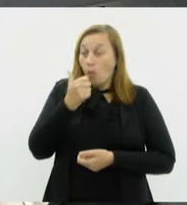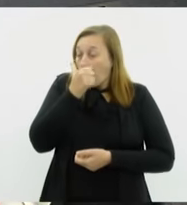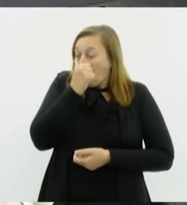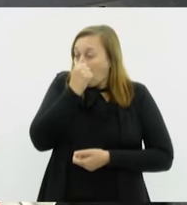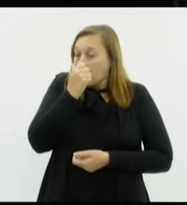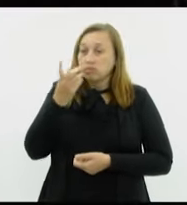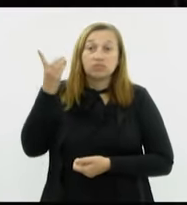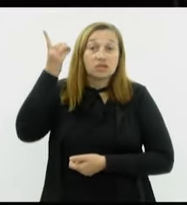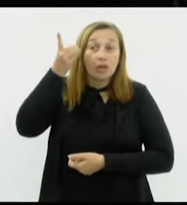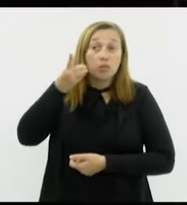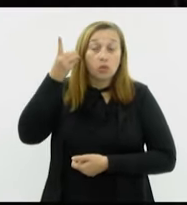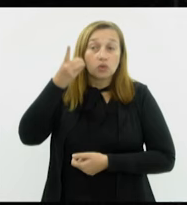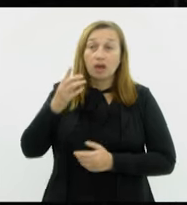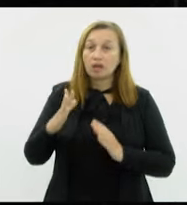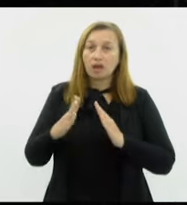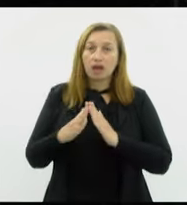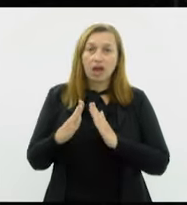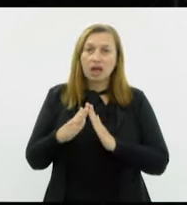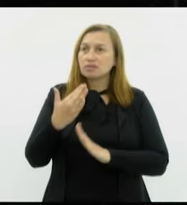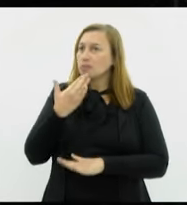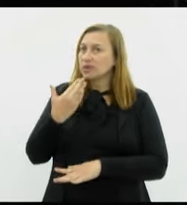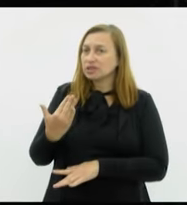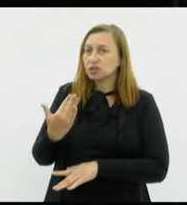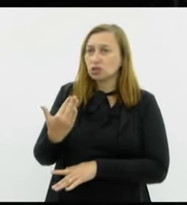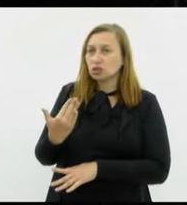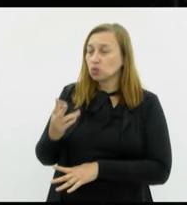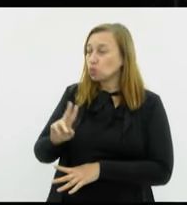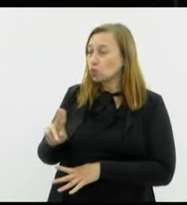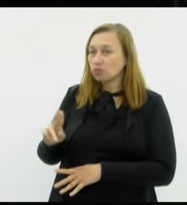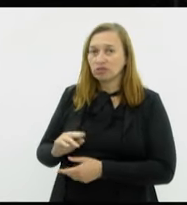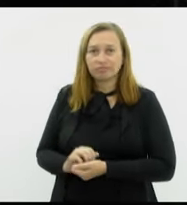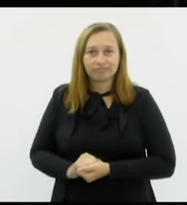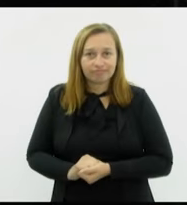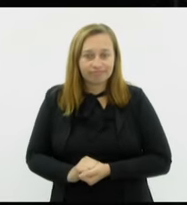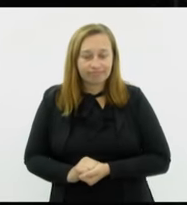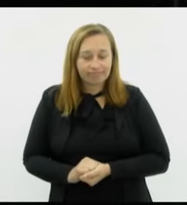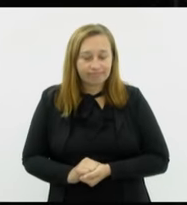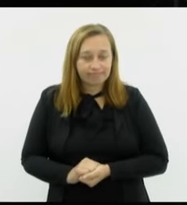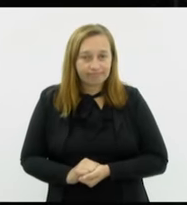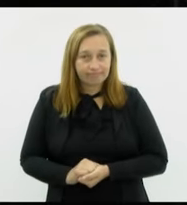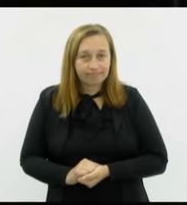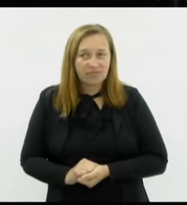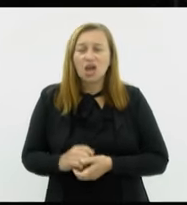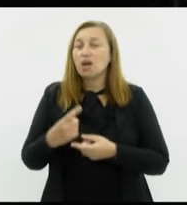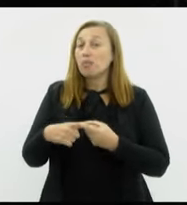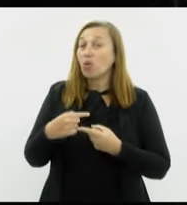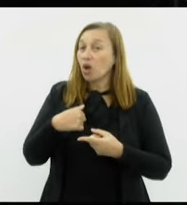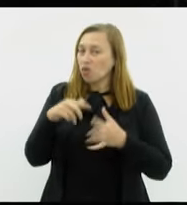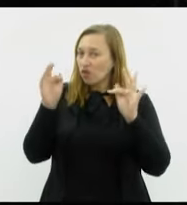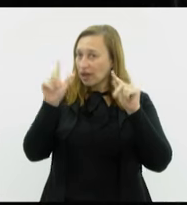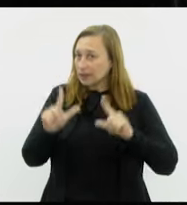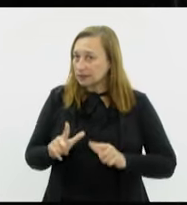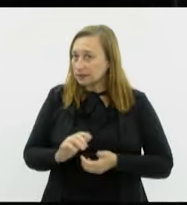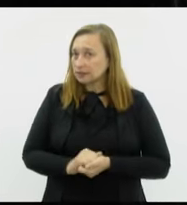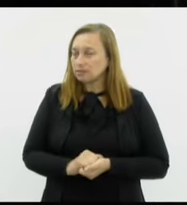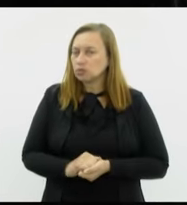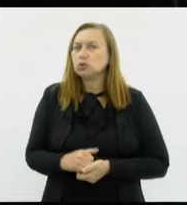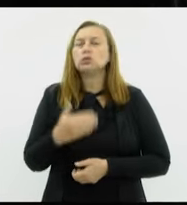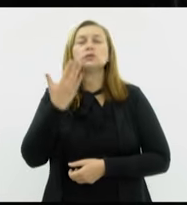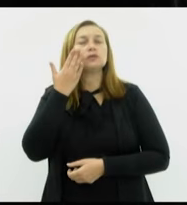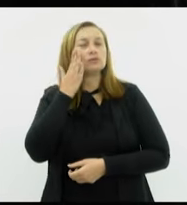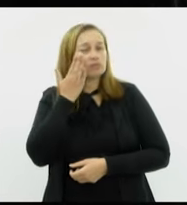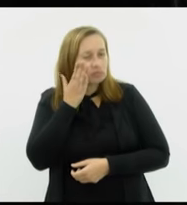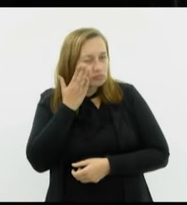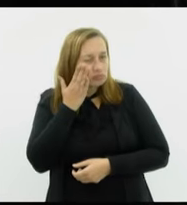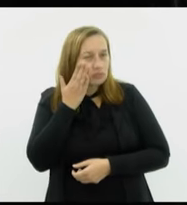deputados que solicitaram coautoria. E por que fico feliz? Porque entendo que